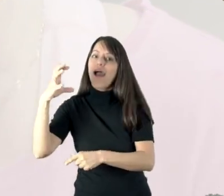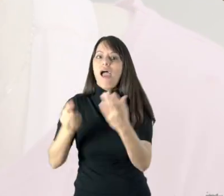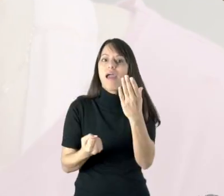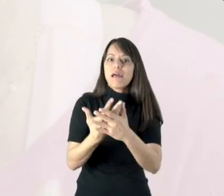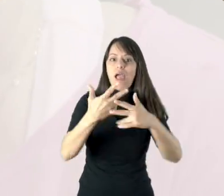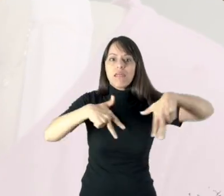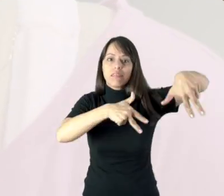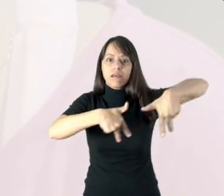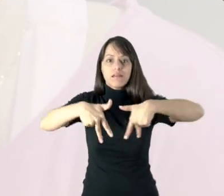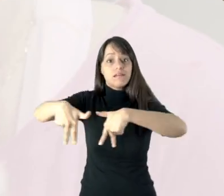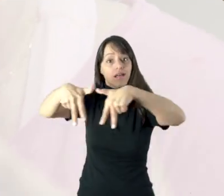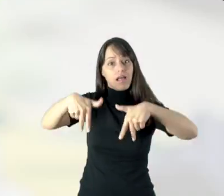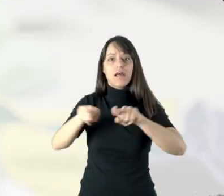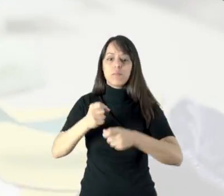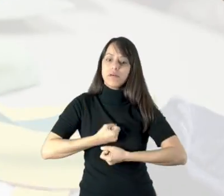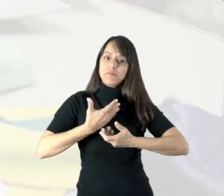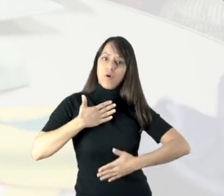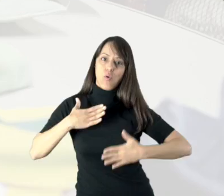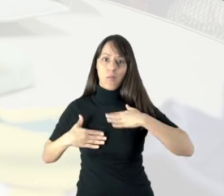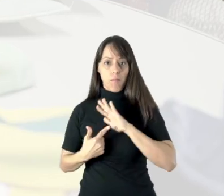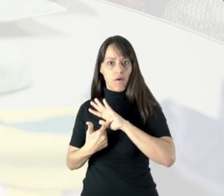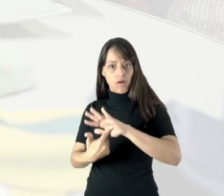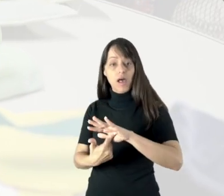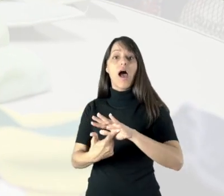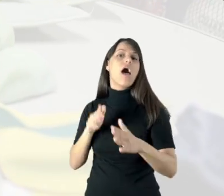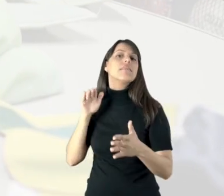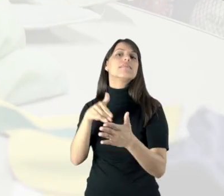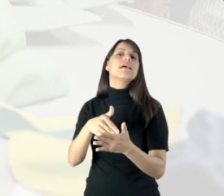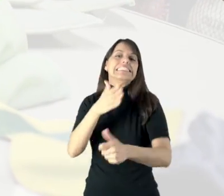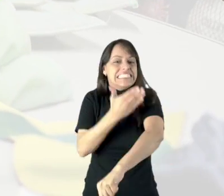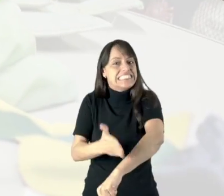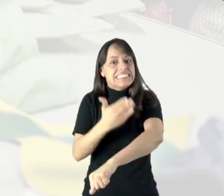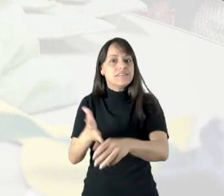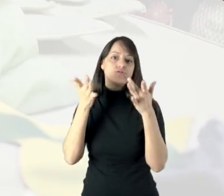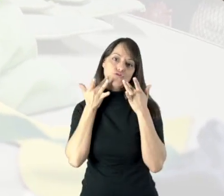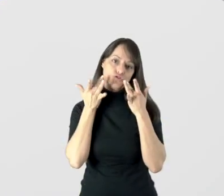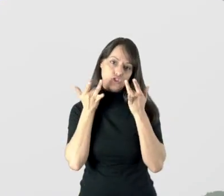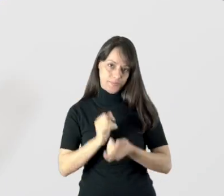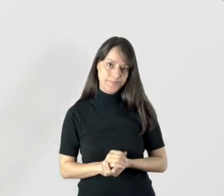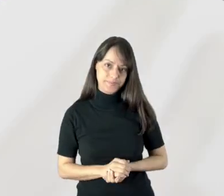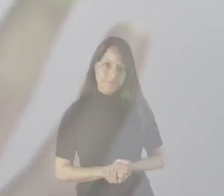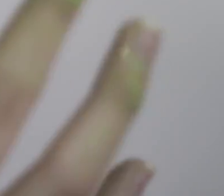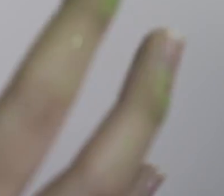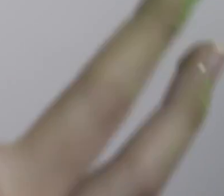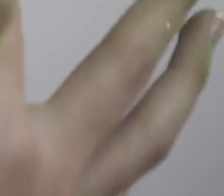e criando coreografia e fazendo trabalho de expressão corporal até chegar nos ensaios propriamente